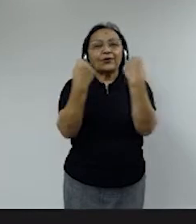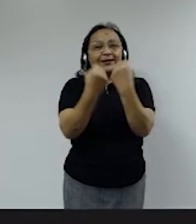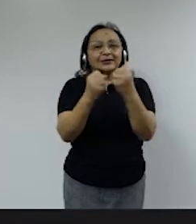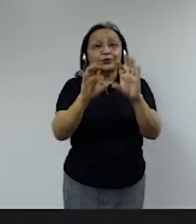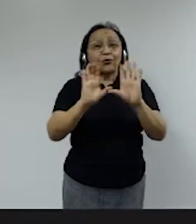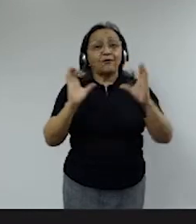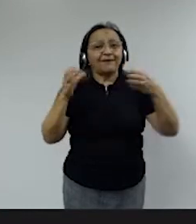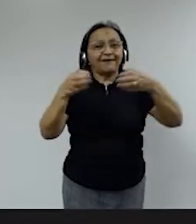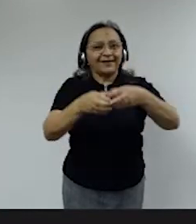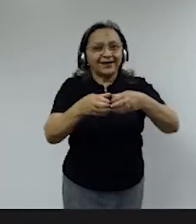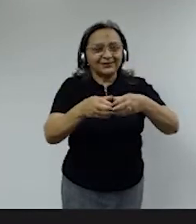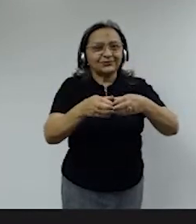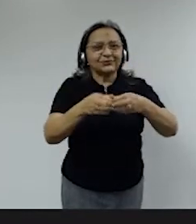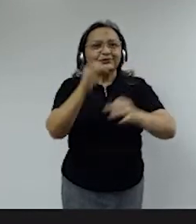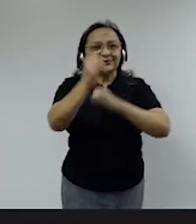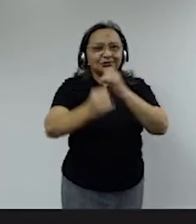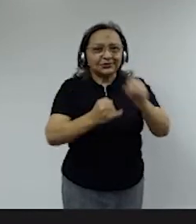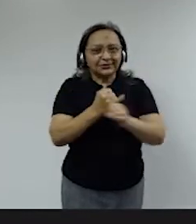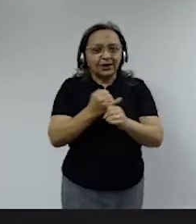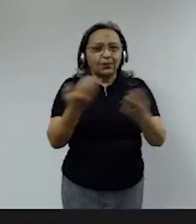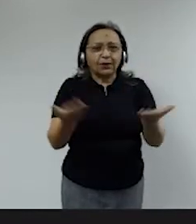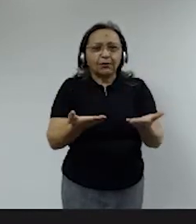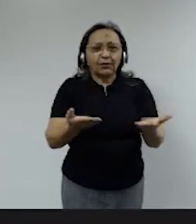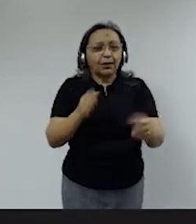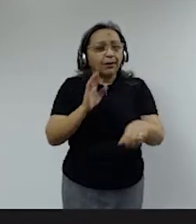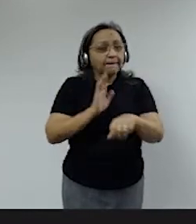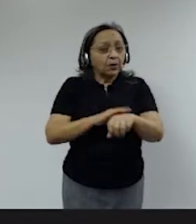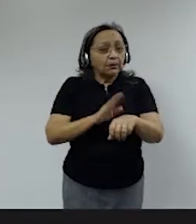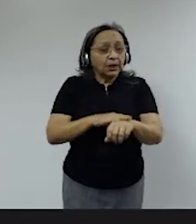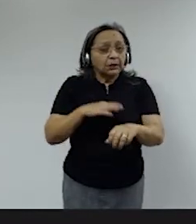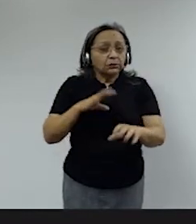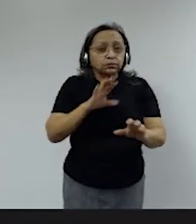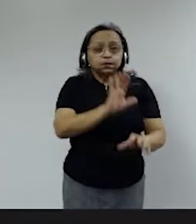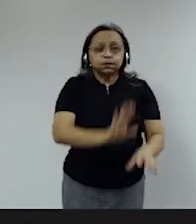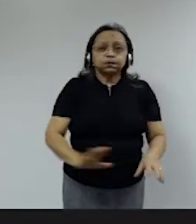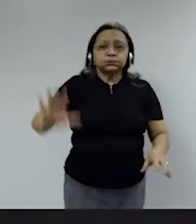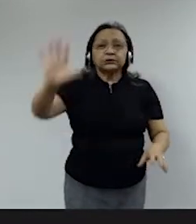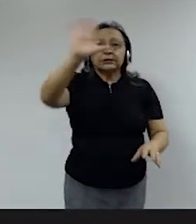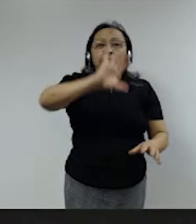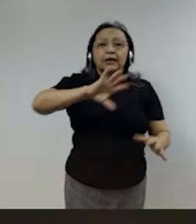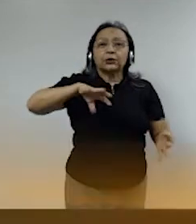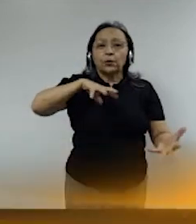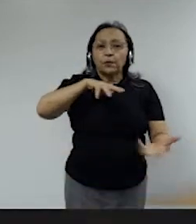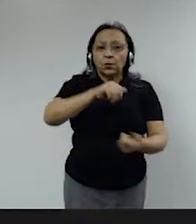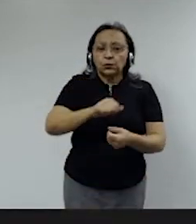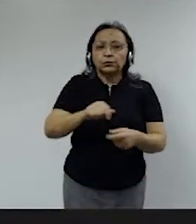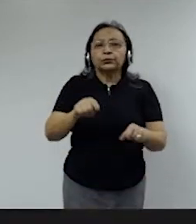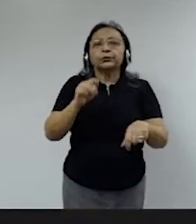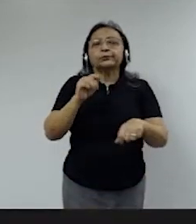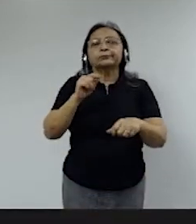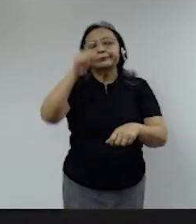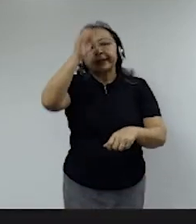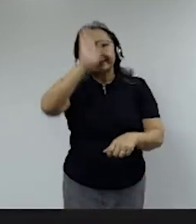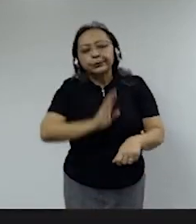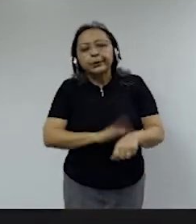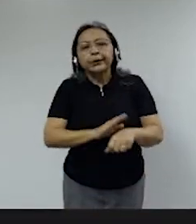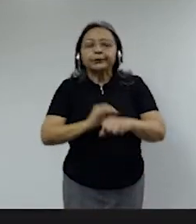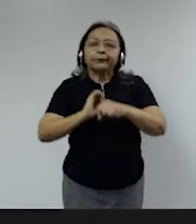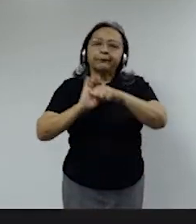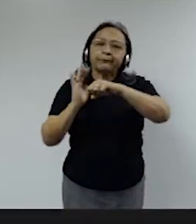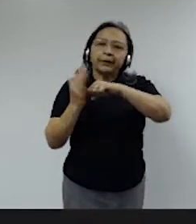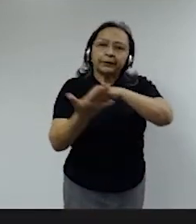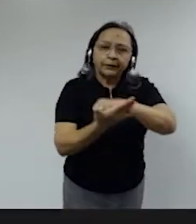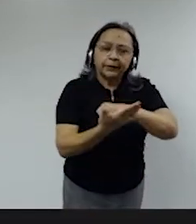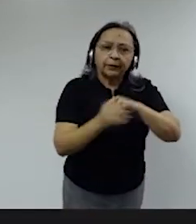um pensamento voltado para o momento que nós estamos vivenciando. É um momento de pandemia, é um momento de